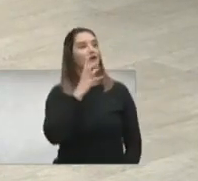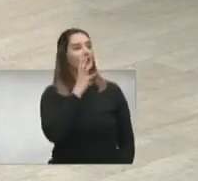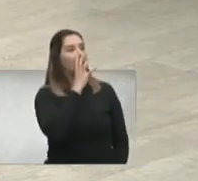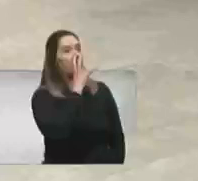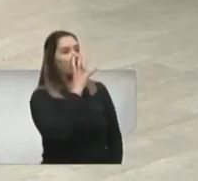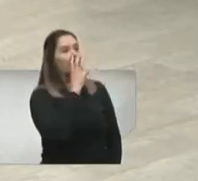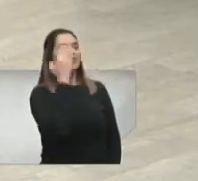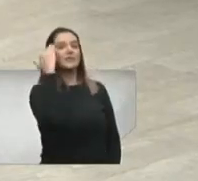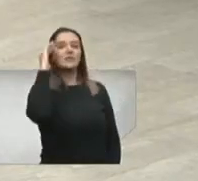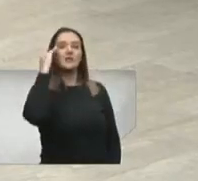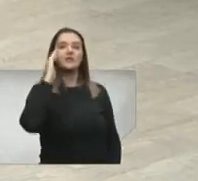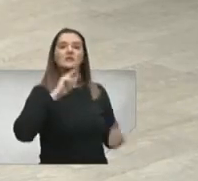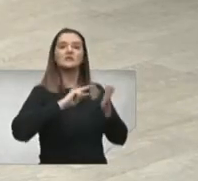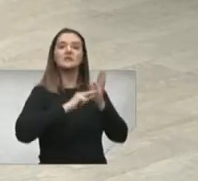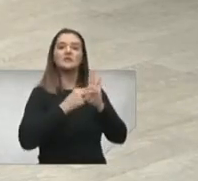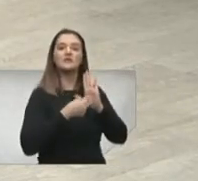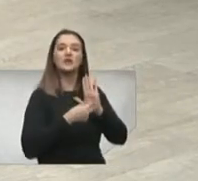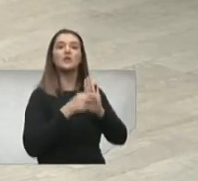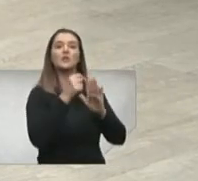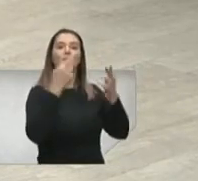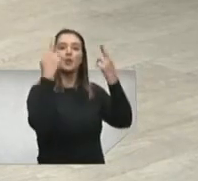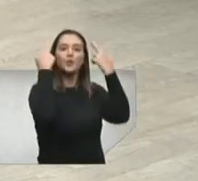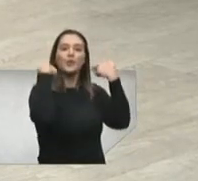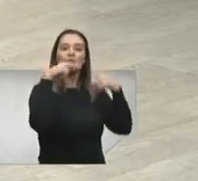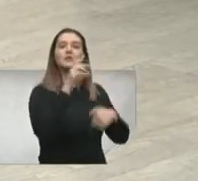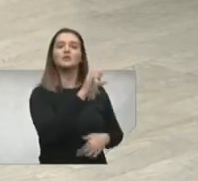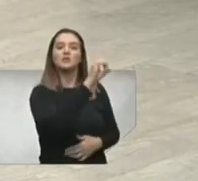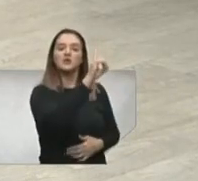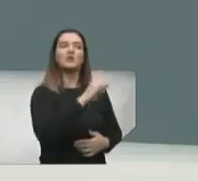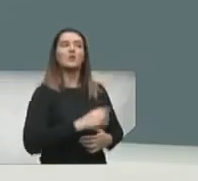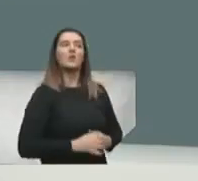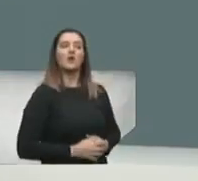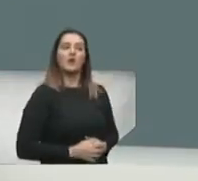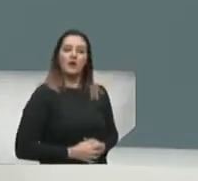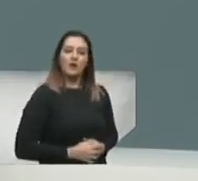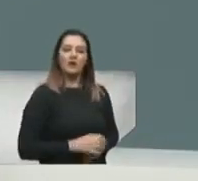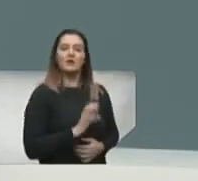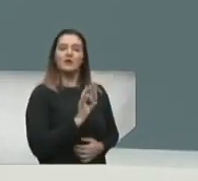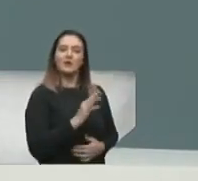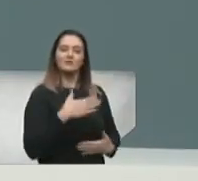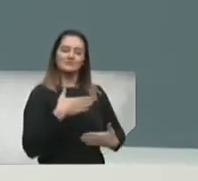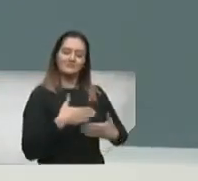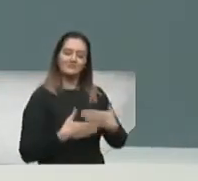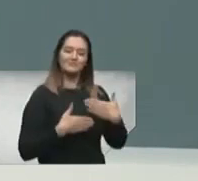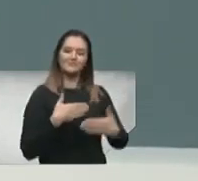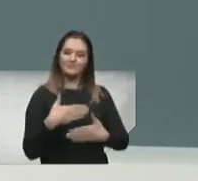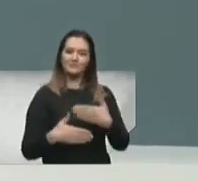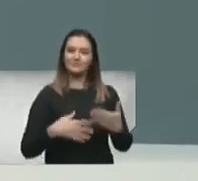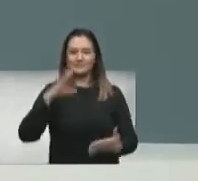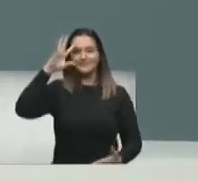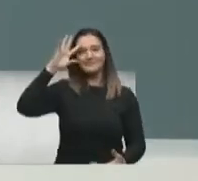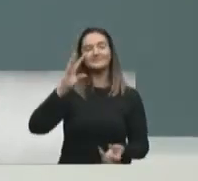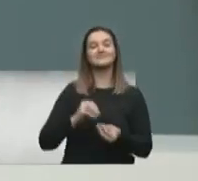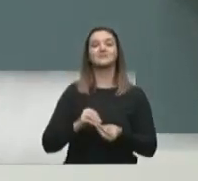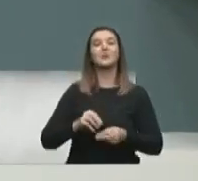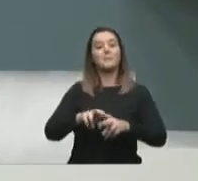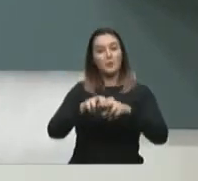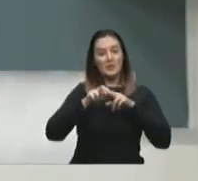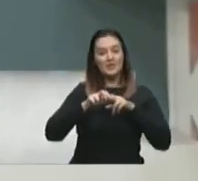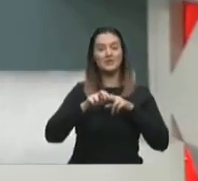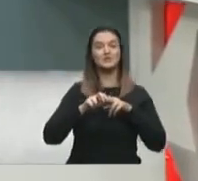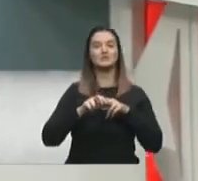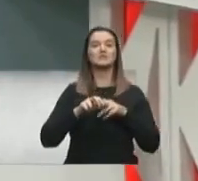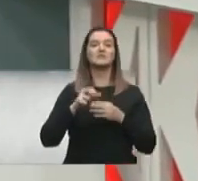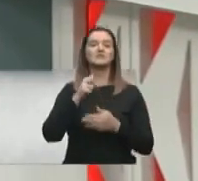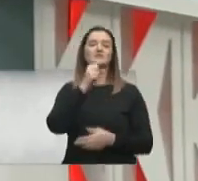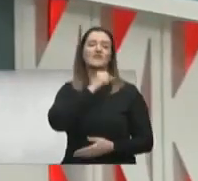para receber o verdadeiro Cordeiro de Deus. Durante todo o Velho Testamento, Deus mandou fazer um santuário.